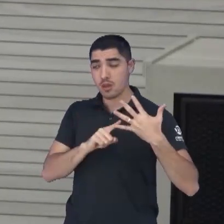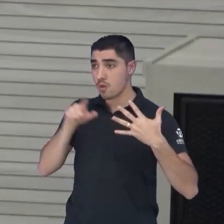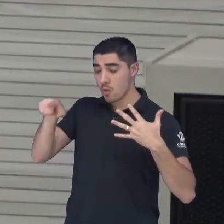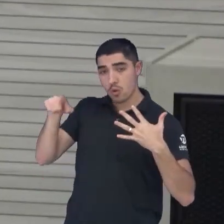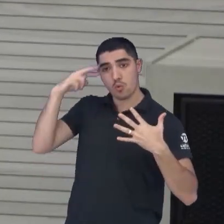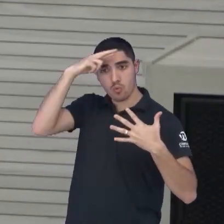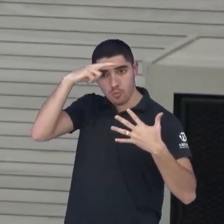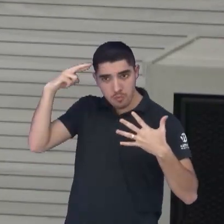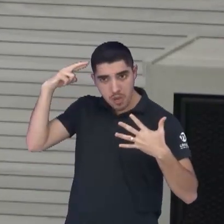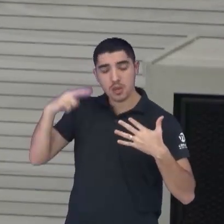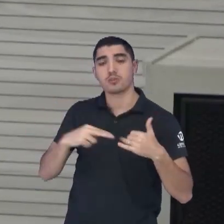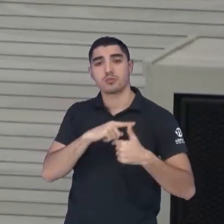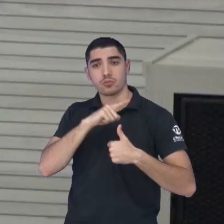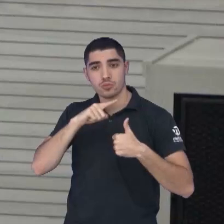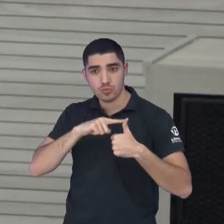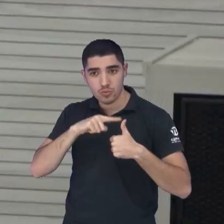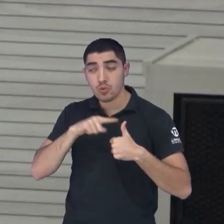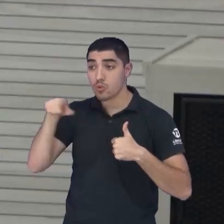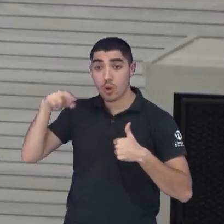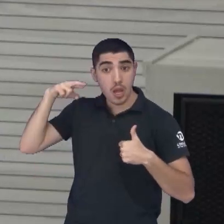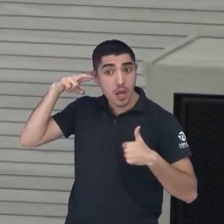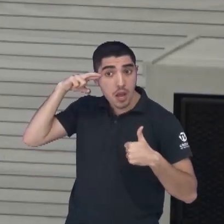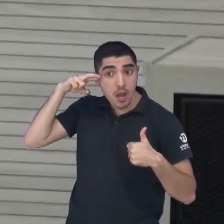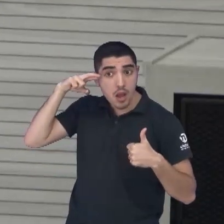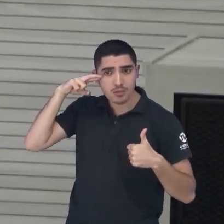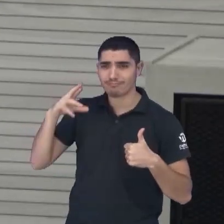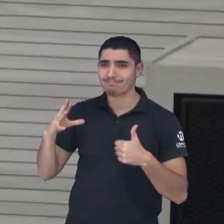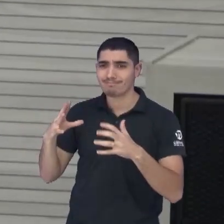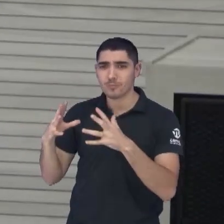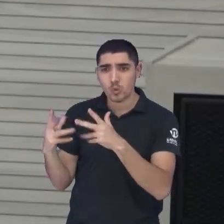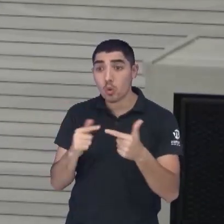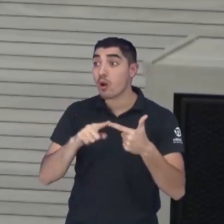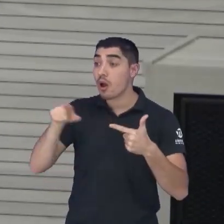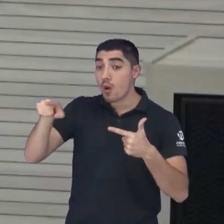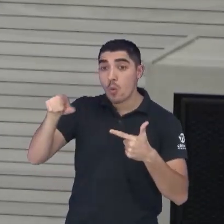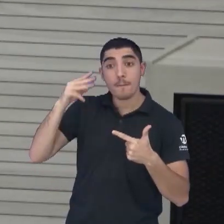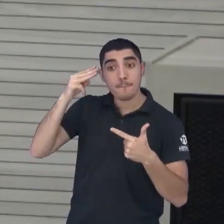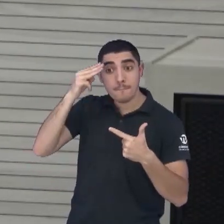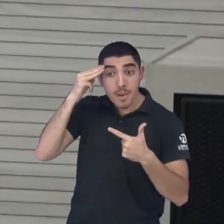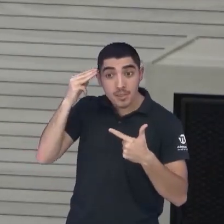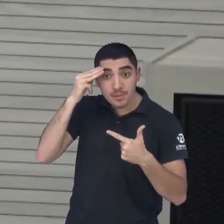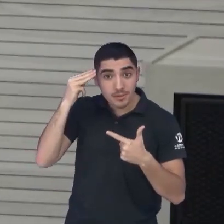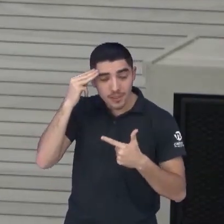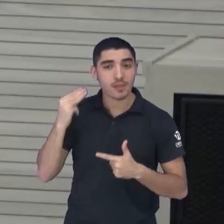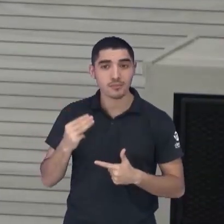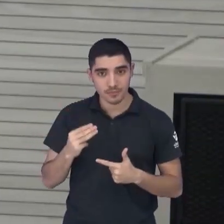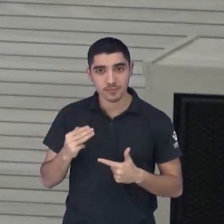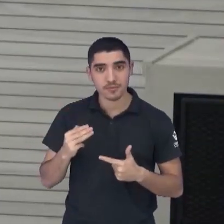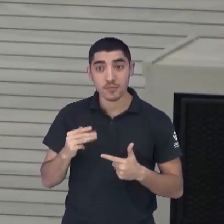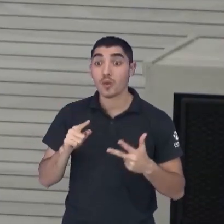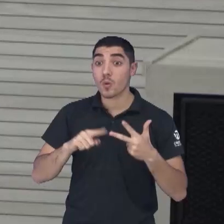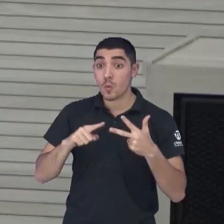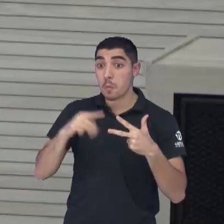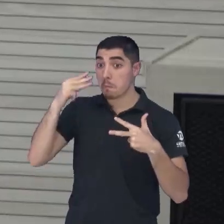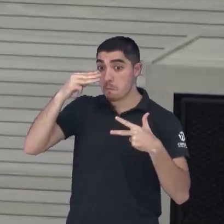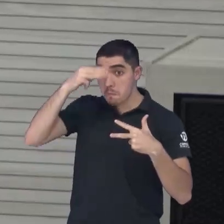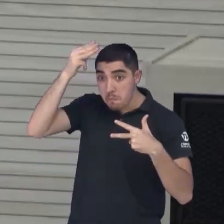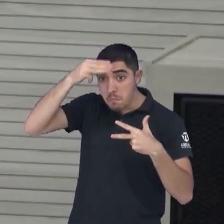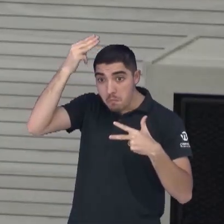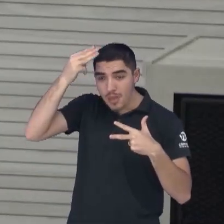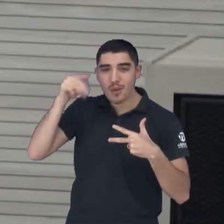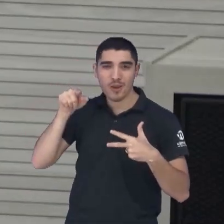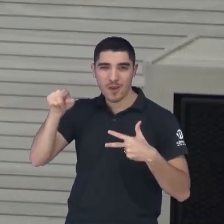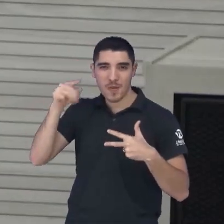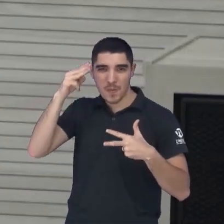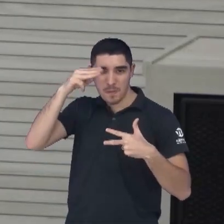Chagas, vereador Acazem, a todos, o Marcelo Garcia, Milton Vieira, o Milton eu ia deixar